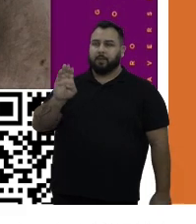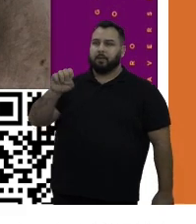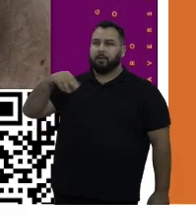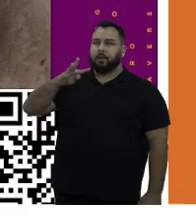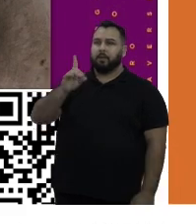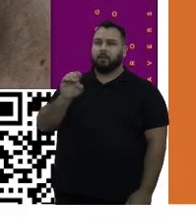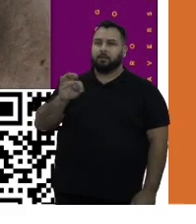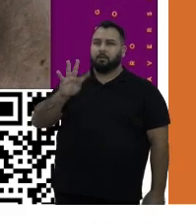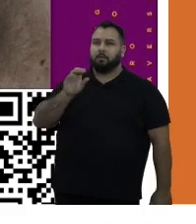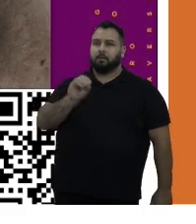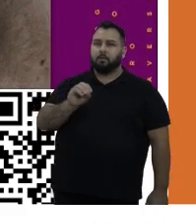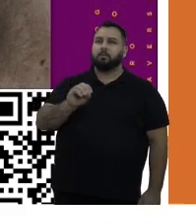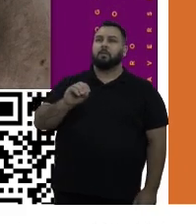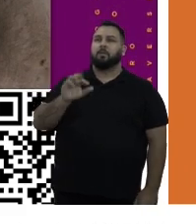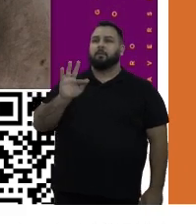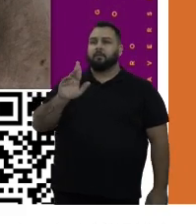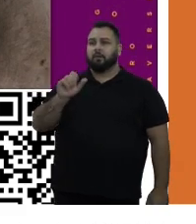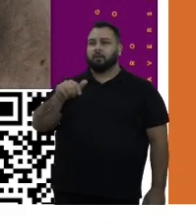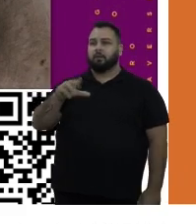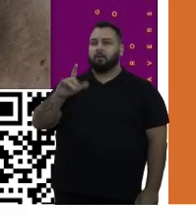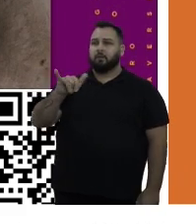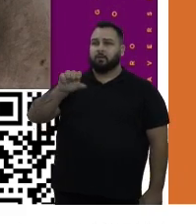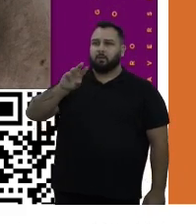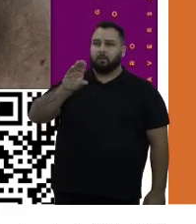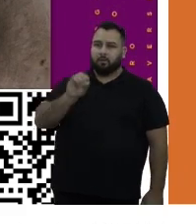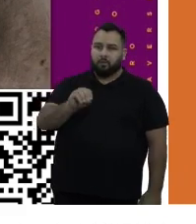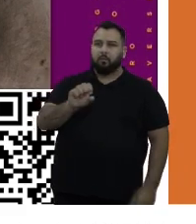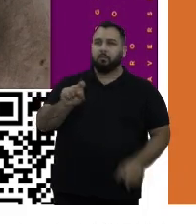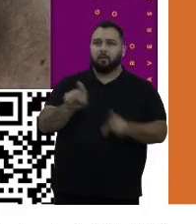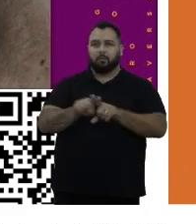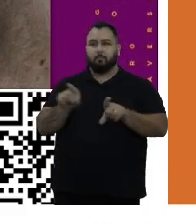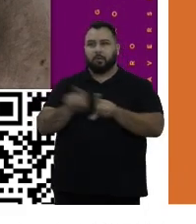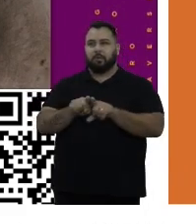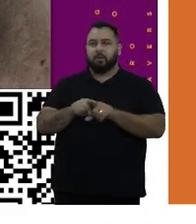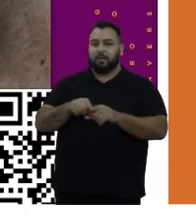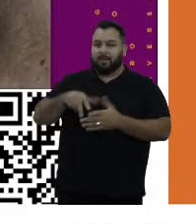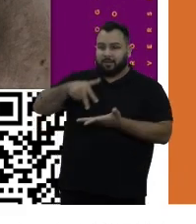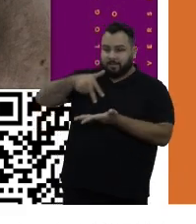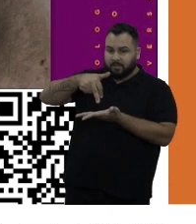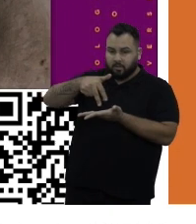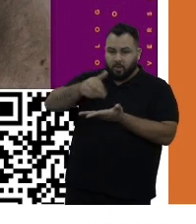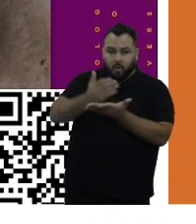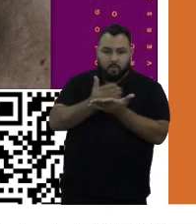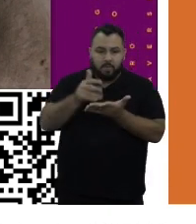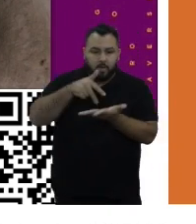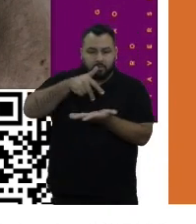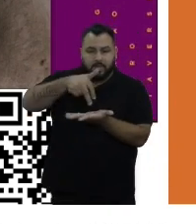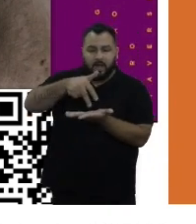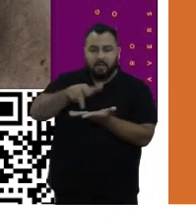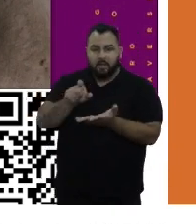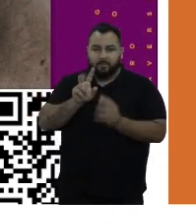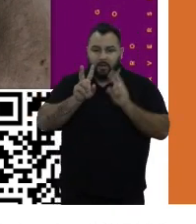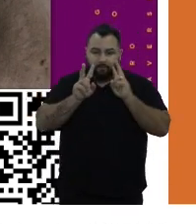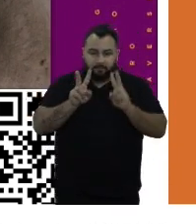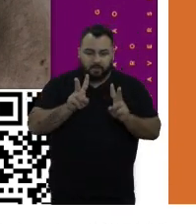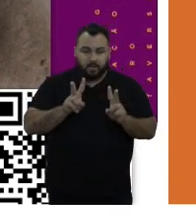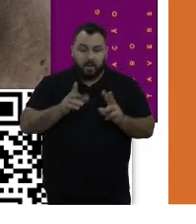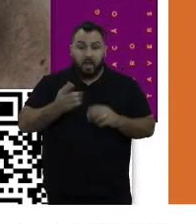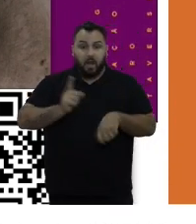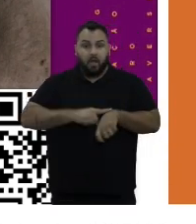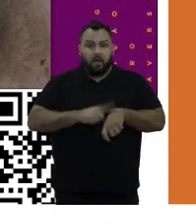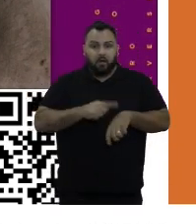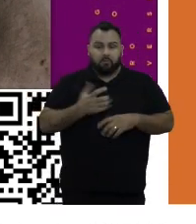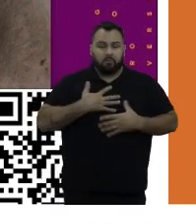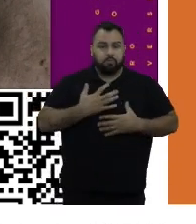5 anos, o Francisco tem 1 ano. Acabou de andar, gente. Francisco deu o passo, assim, comecei a chorar. Eu estava na sala, na hora. Eu estou emocionado